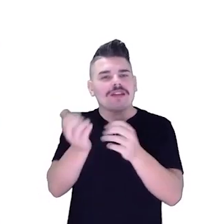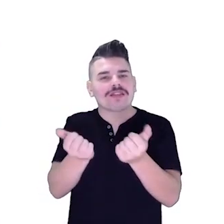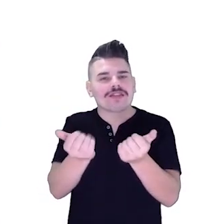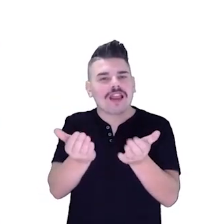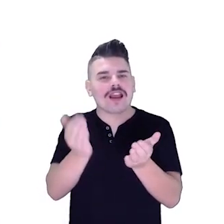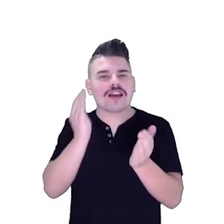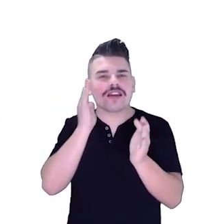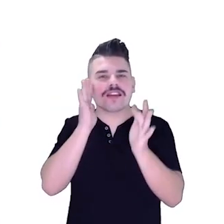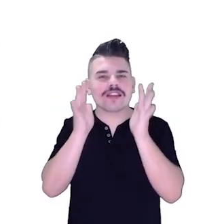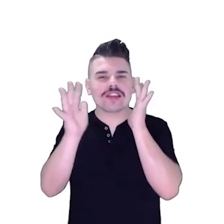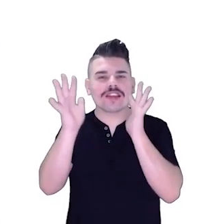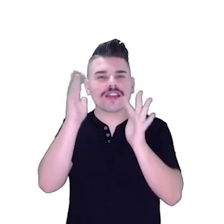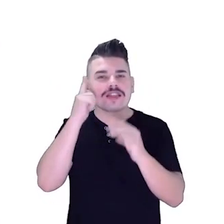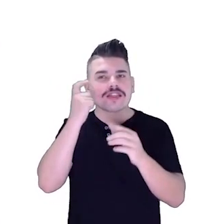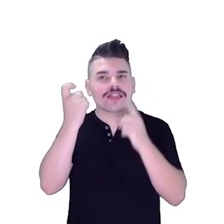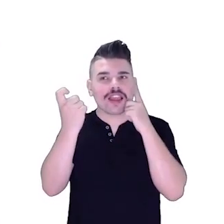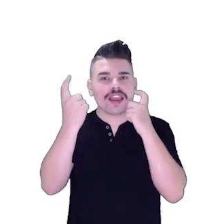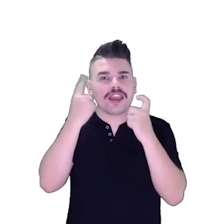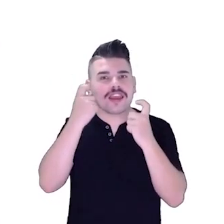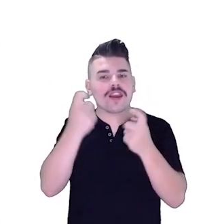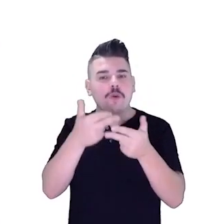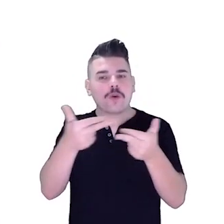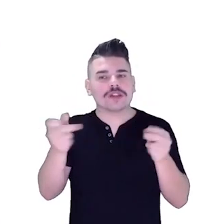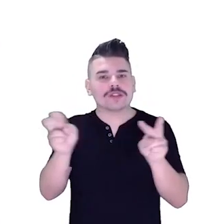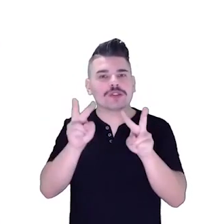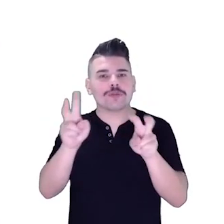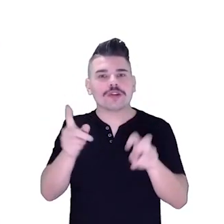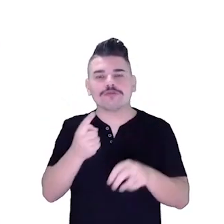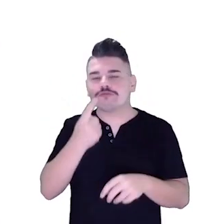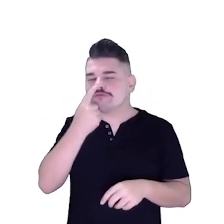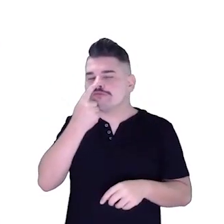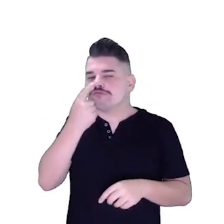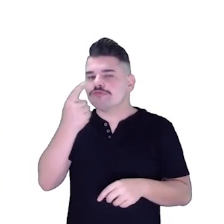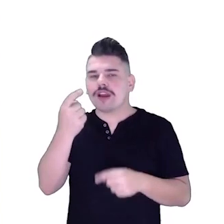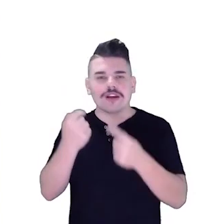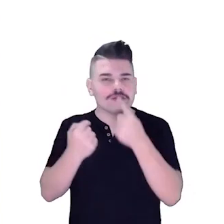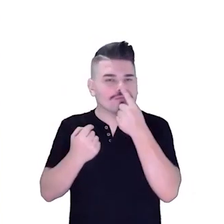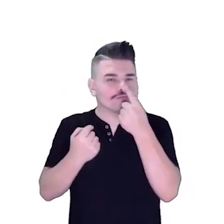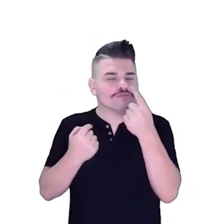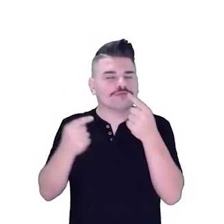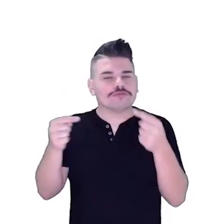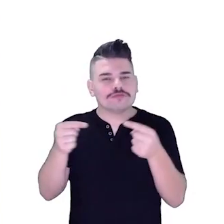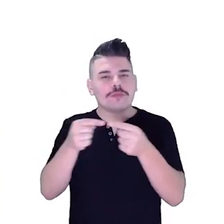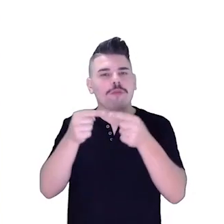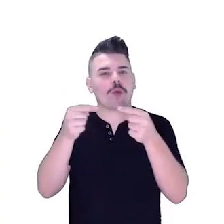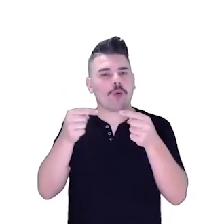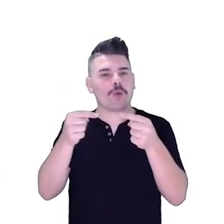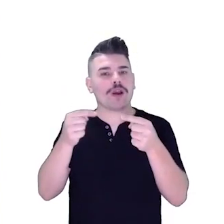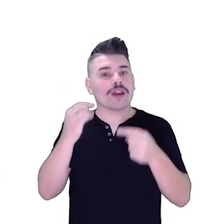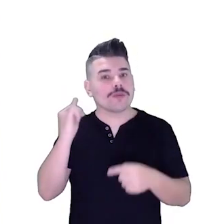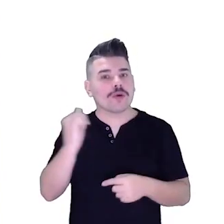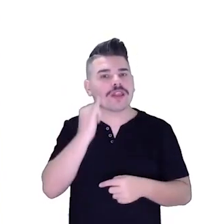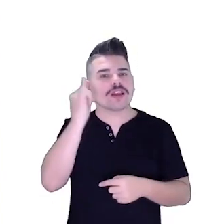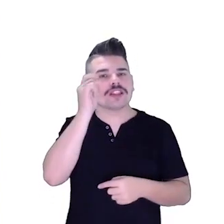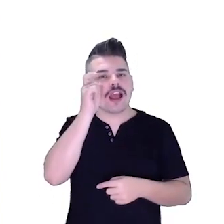Ele traz essa ideia de que tem relações afetivas atravessadas, né? E é muito